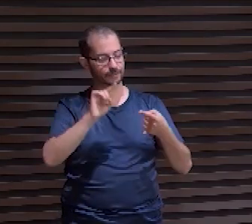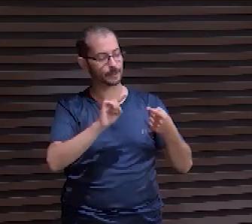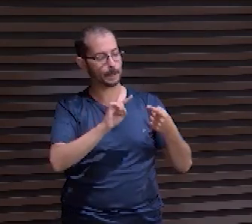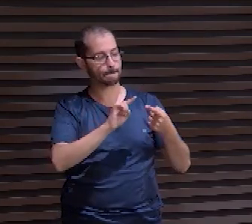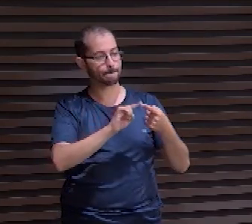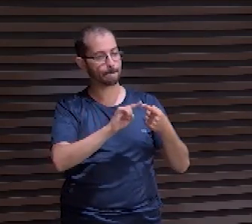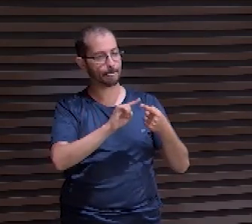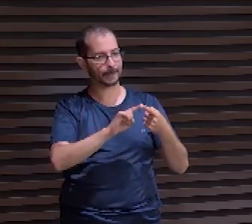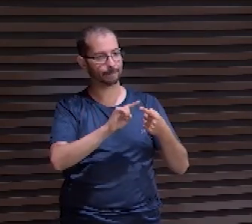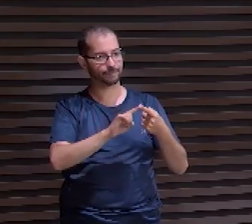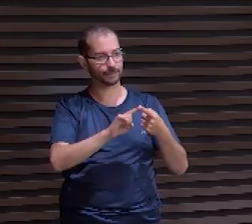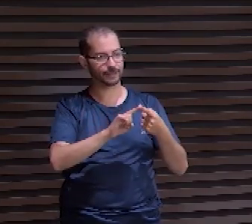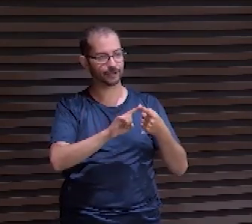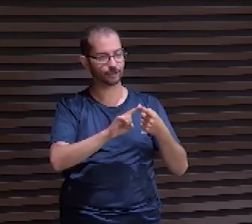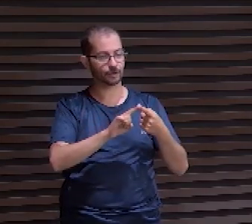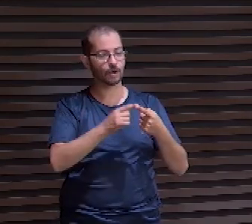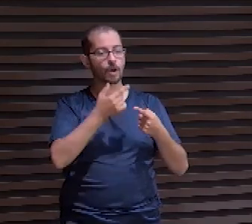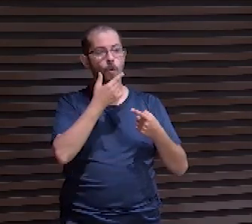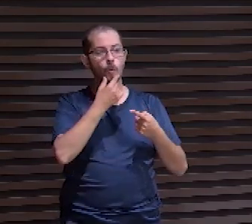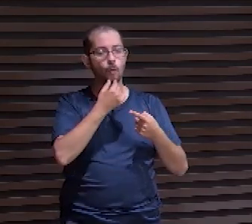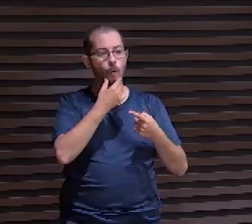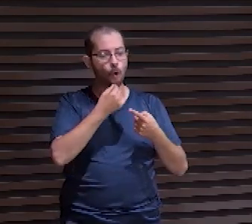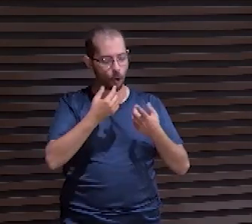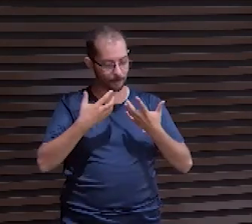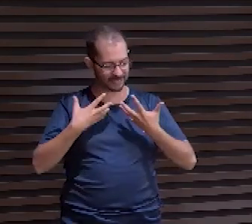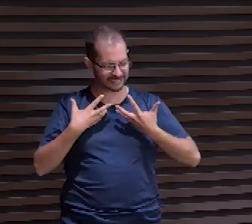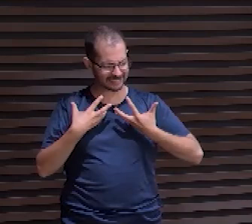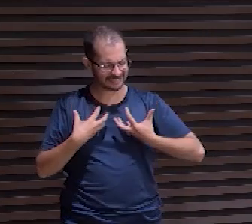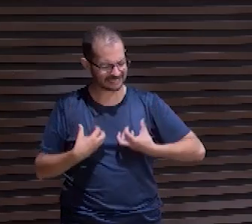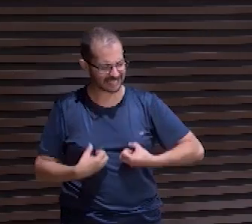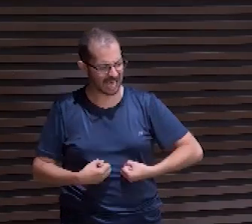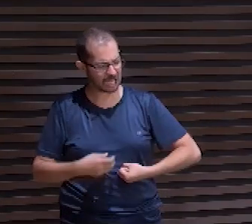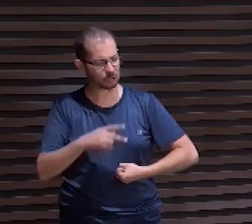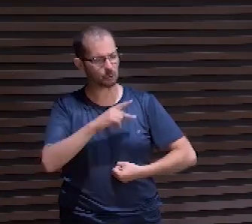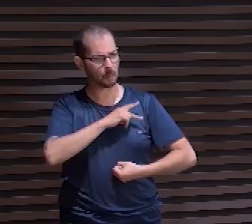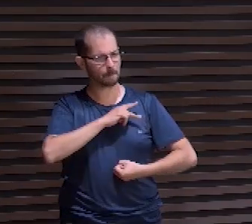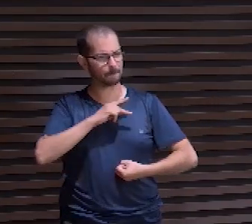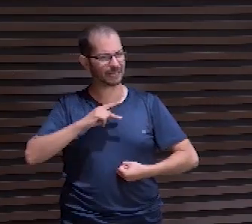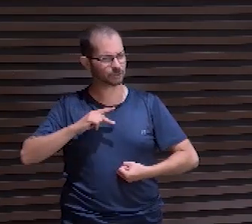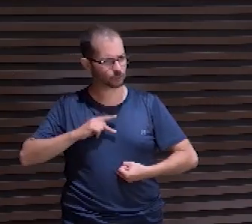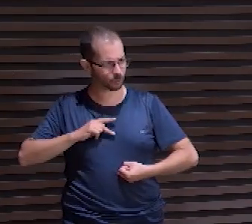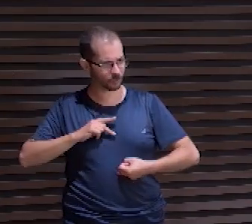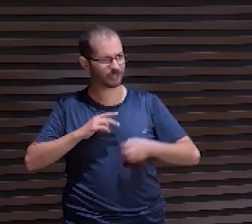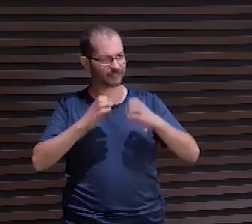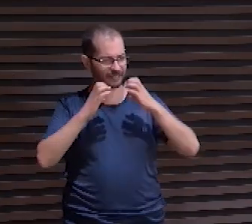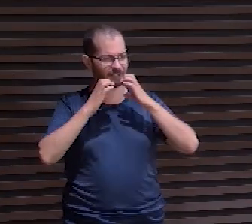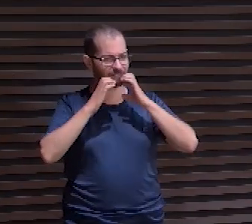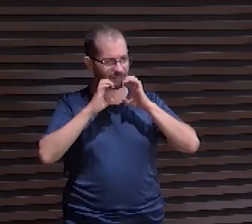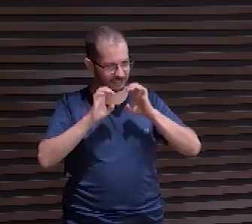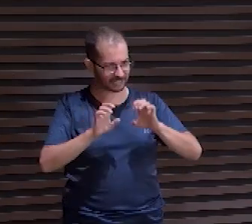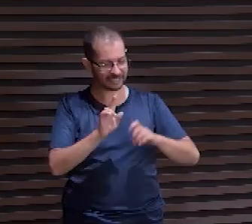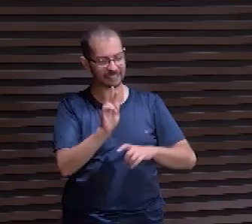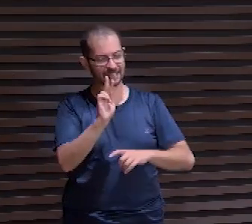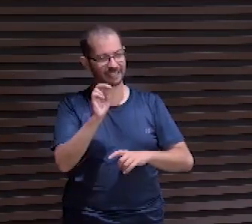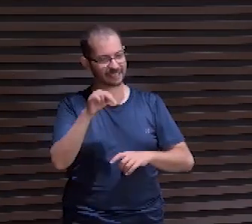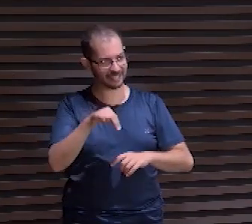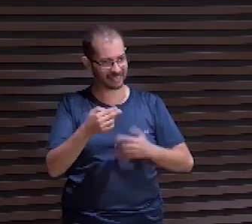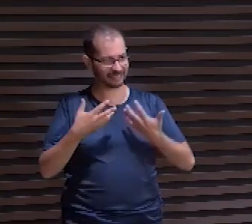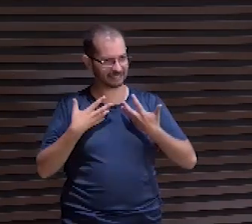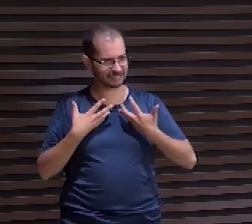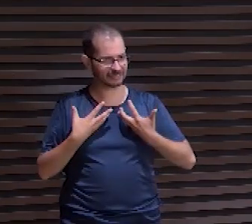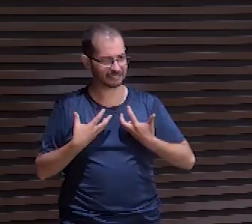delas era o cansado e desencorajado evangelista Ken Galb,